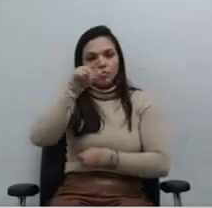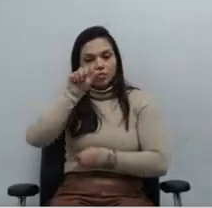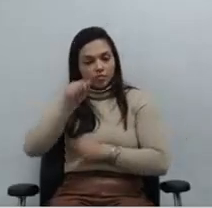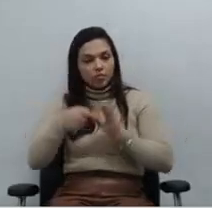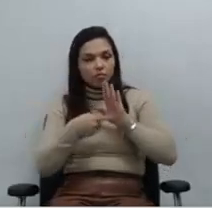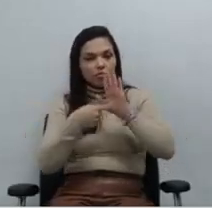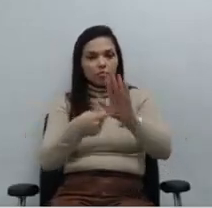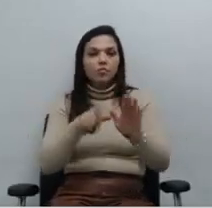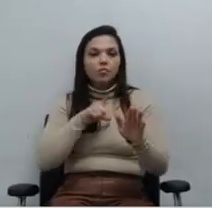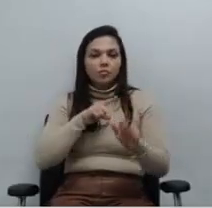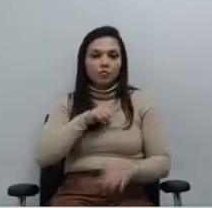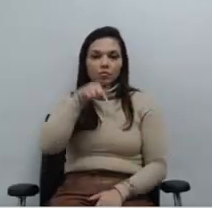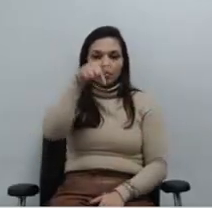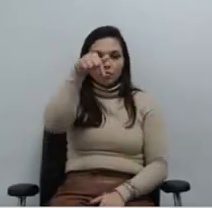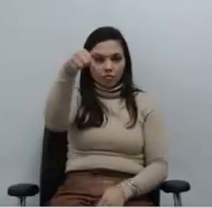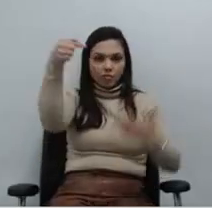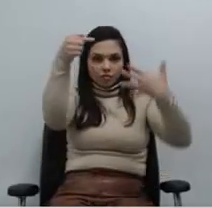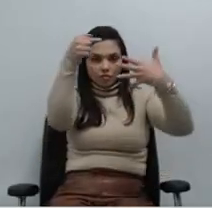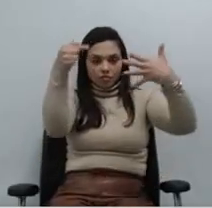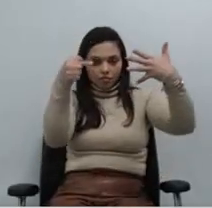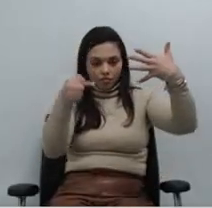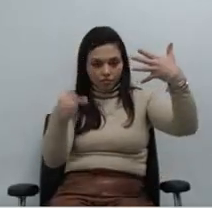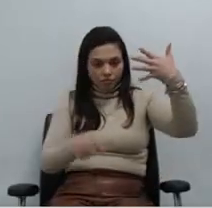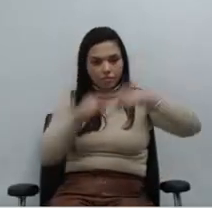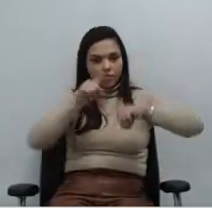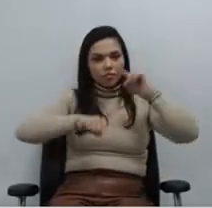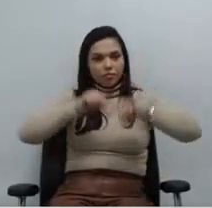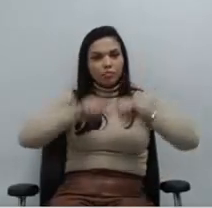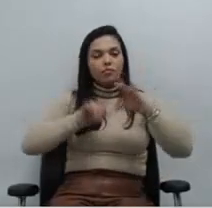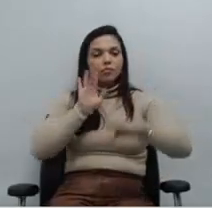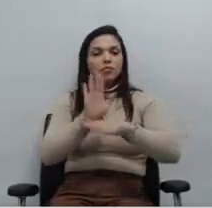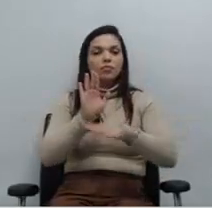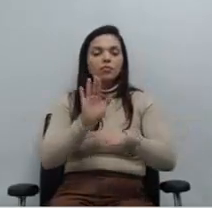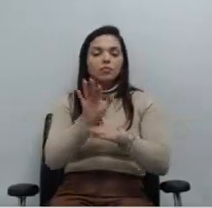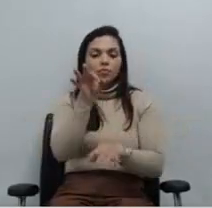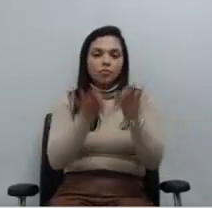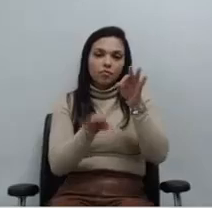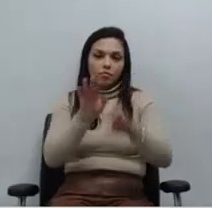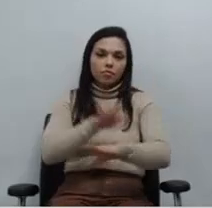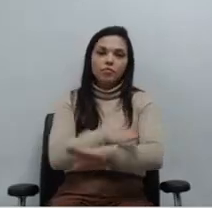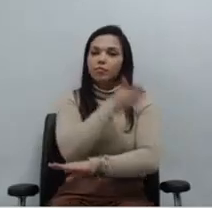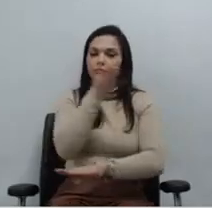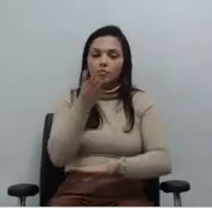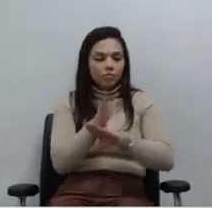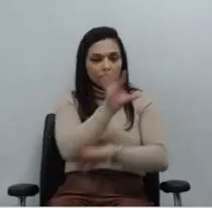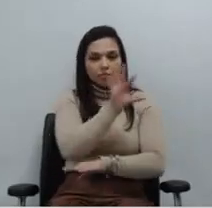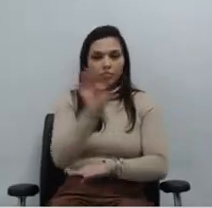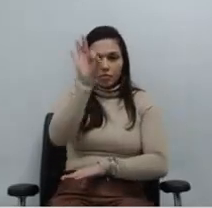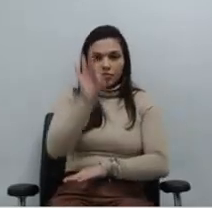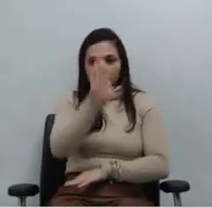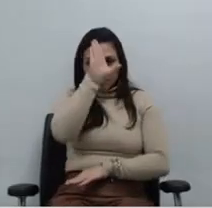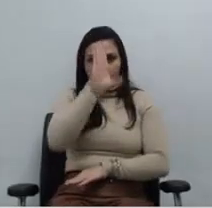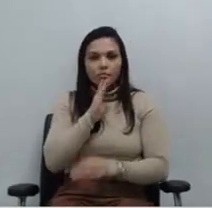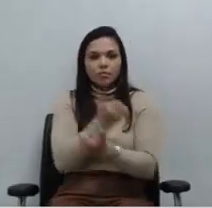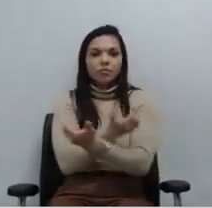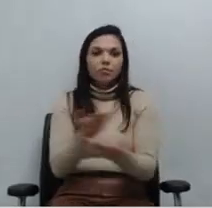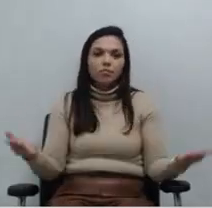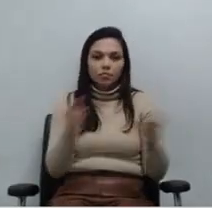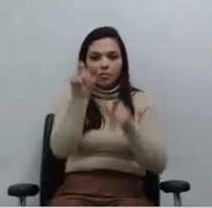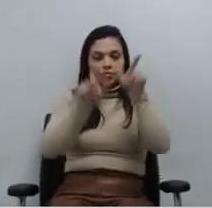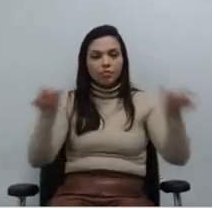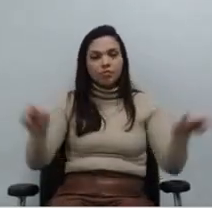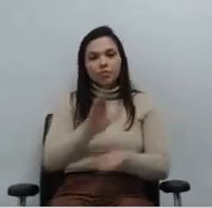apresentados 7 produtos distintos que compõem o Programa de Assistência Jurídica Integral gratuita às pessoas vulneráveis, objetivando